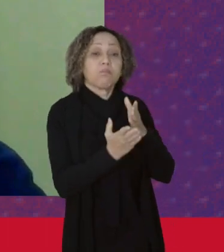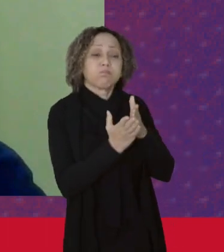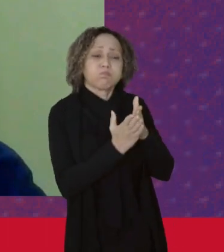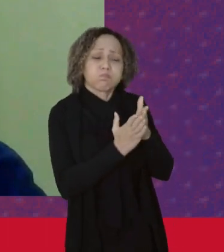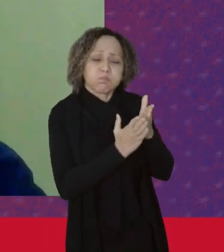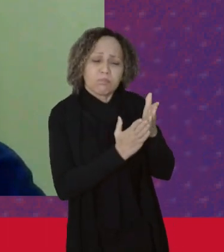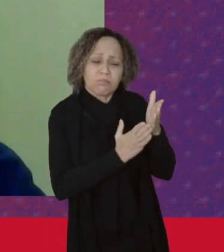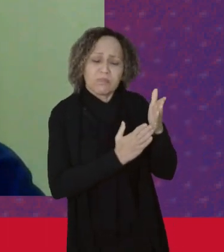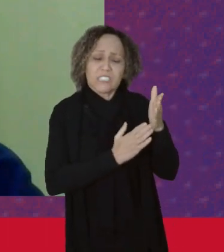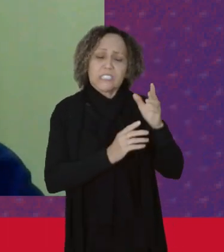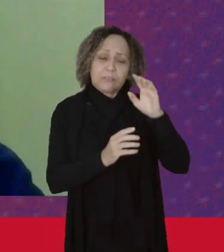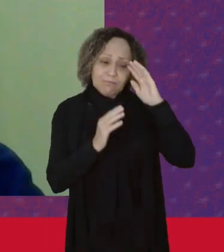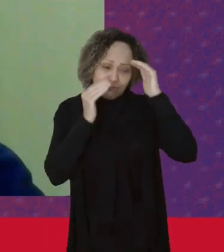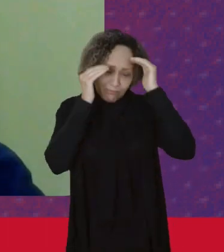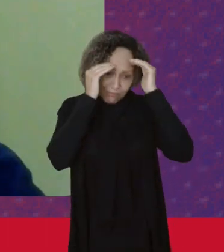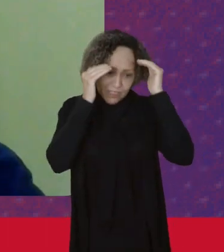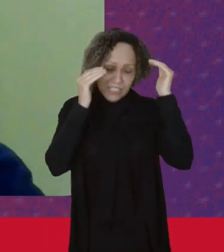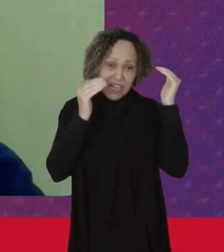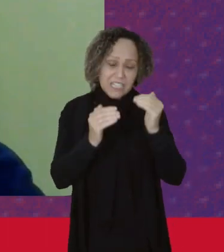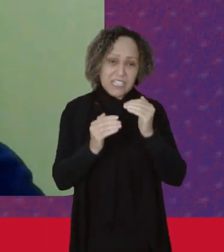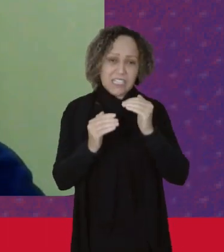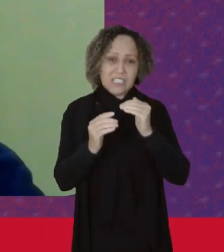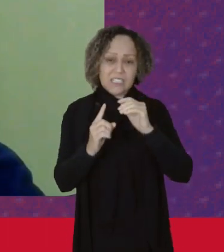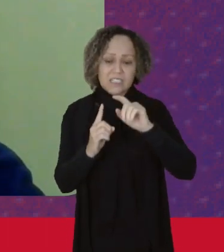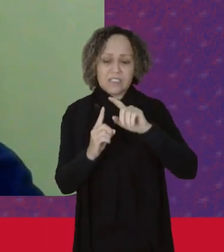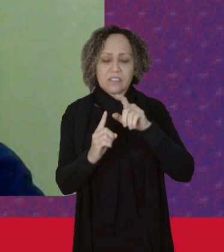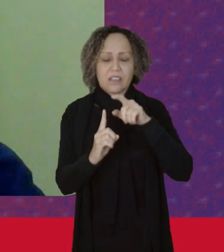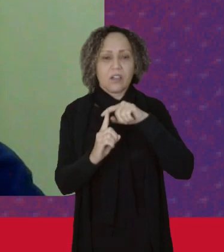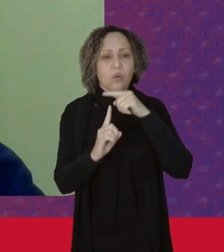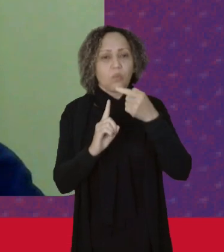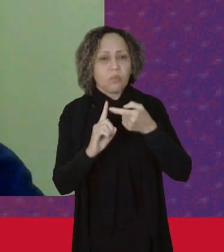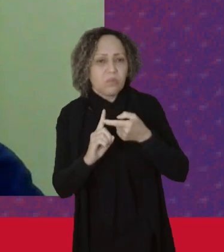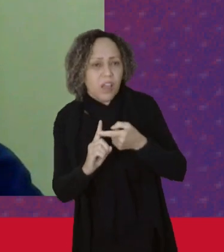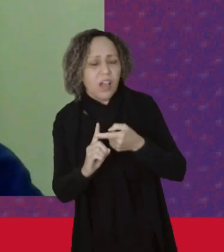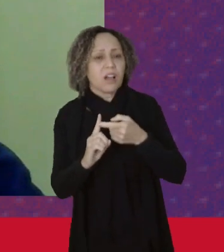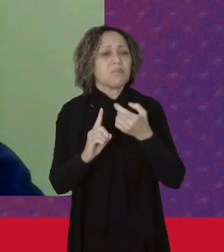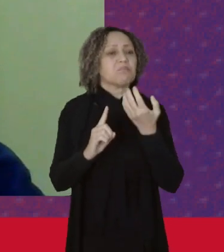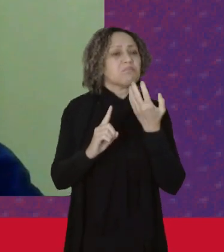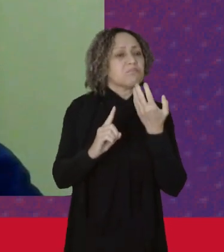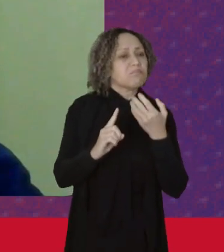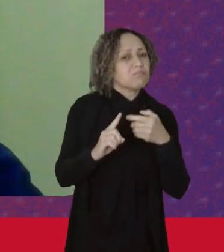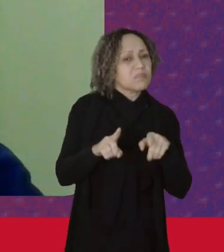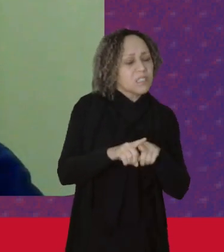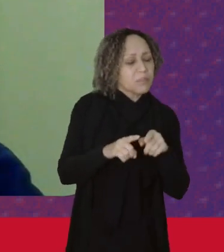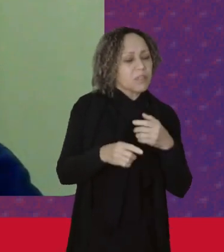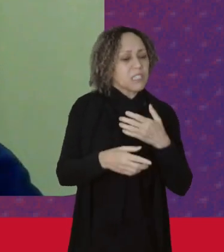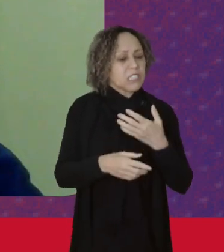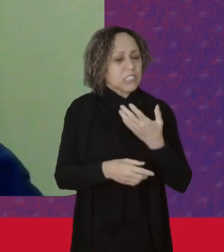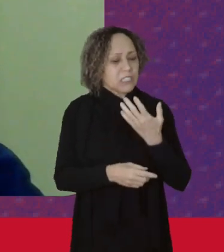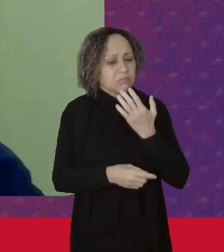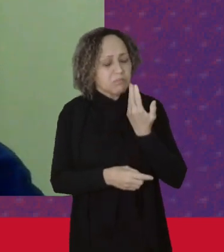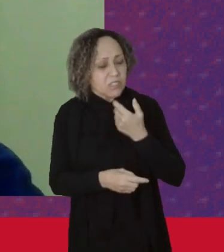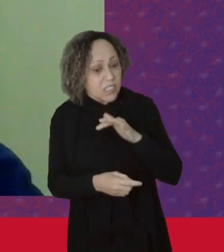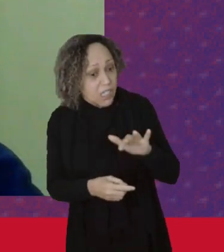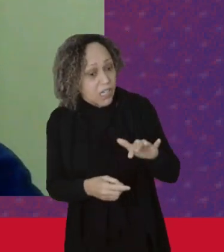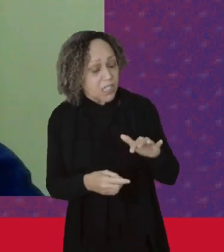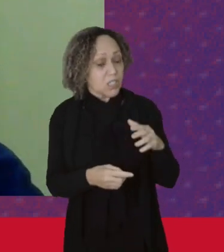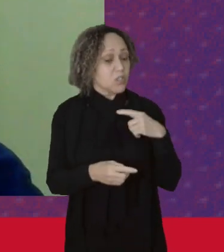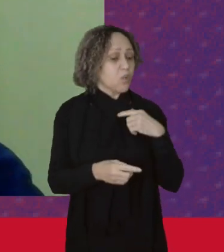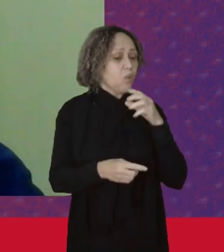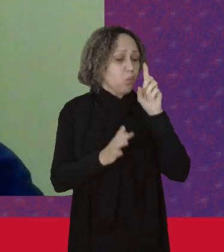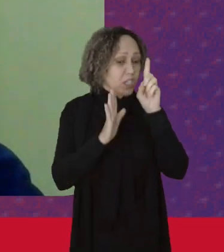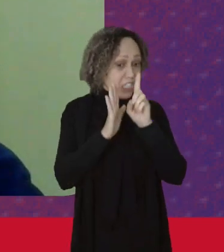atenção materno-infantil ou por uma via de direitos sexuais e de direitos reprodutivos é